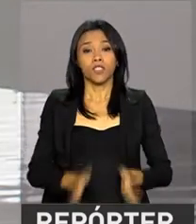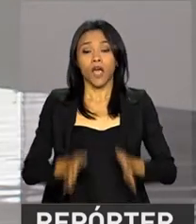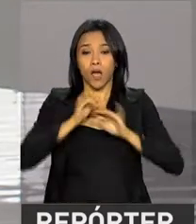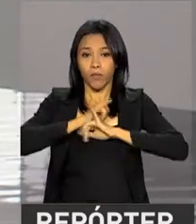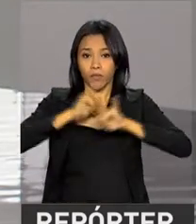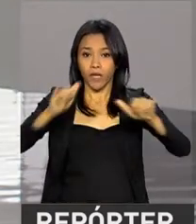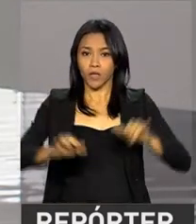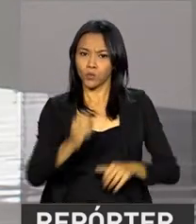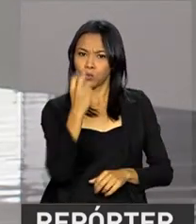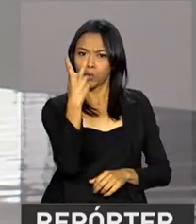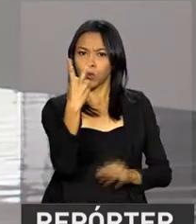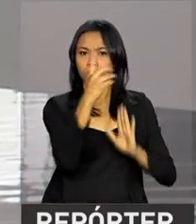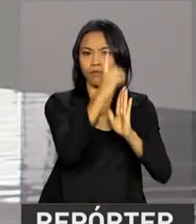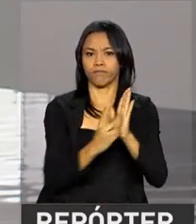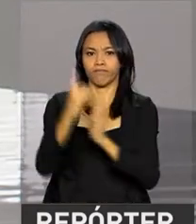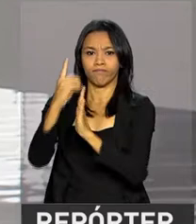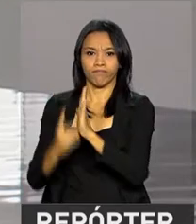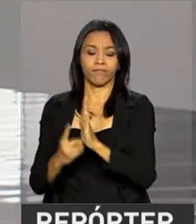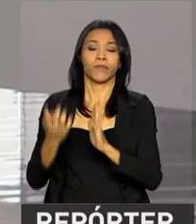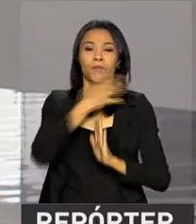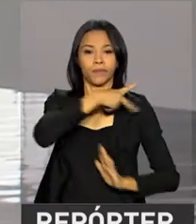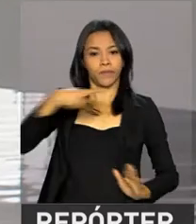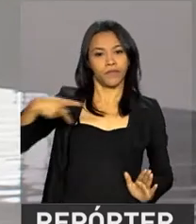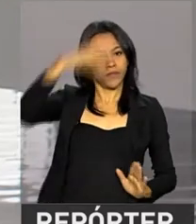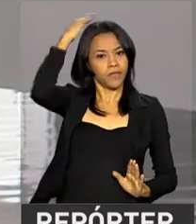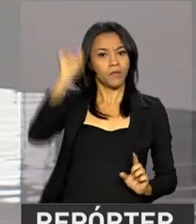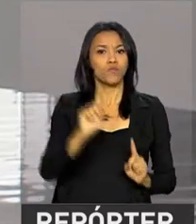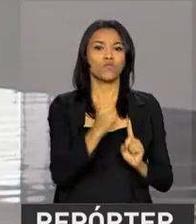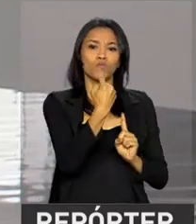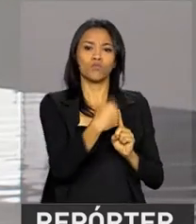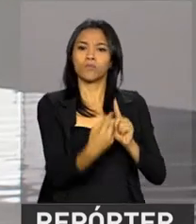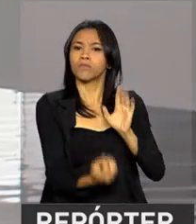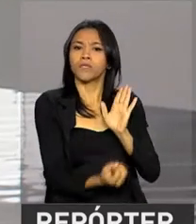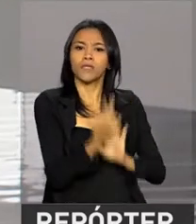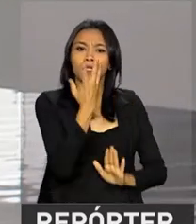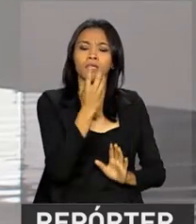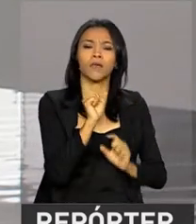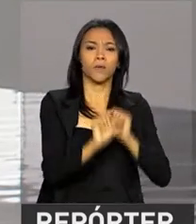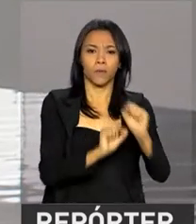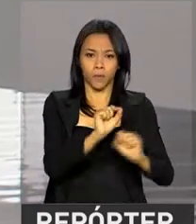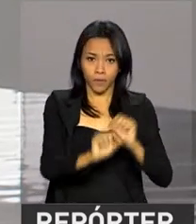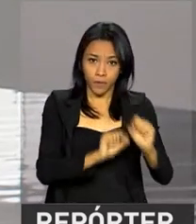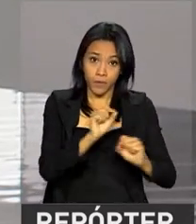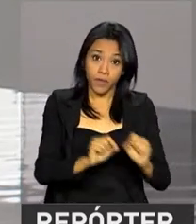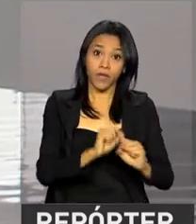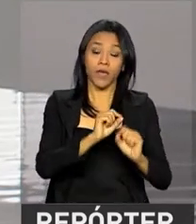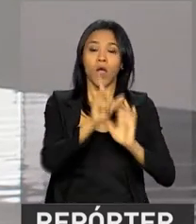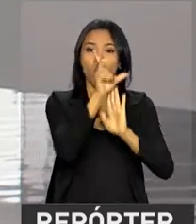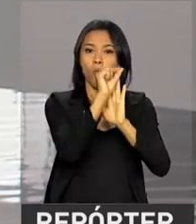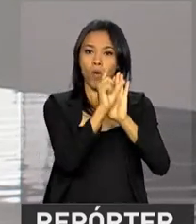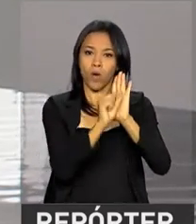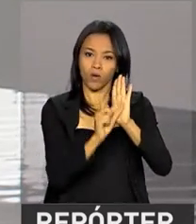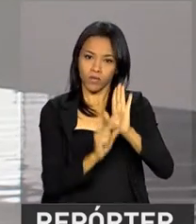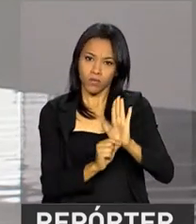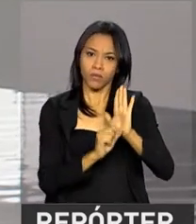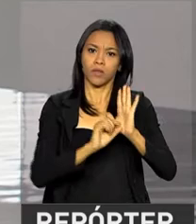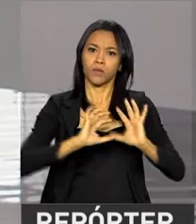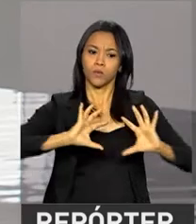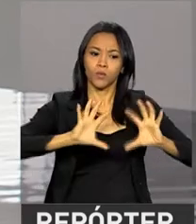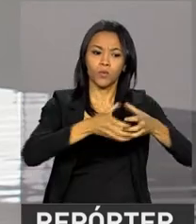decretos do presidente michel temer um deles cria a junta de execução orçamentária essa junta vai